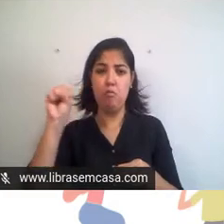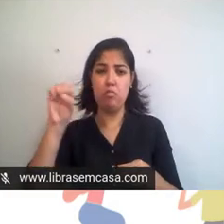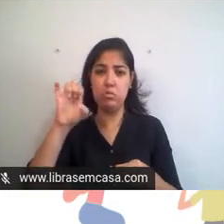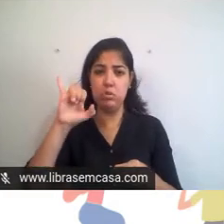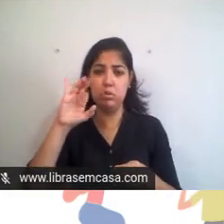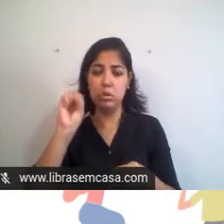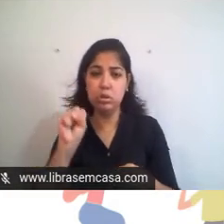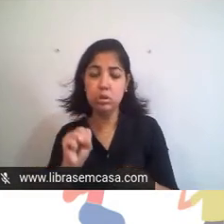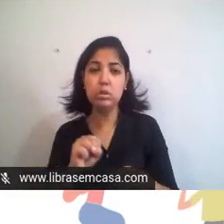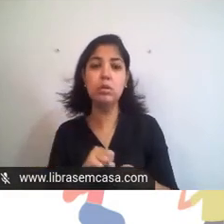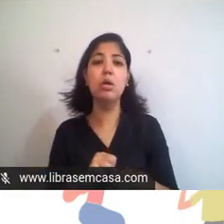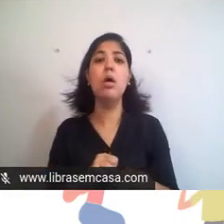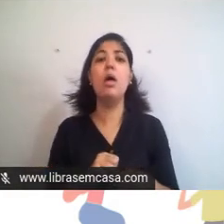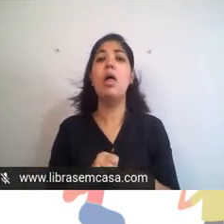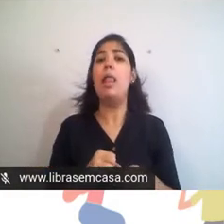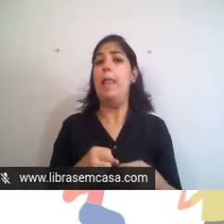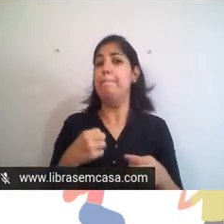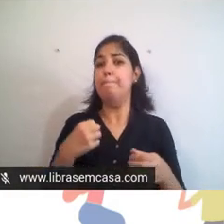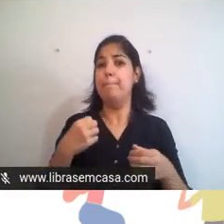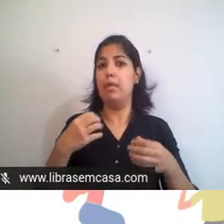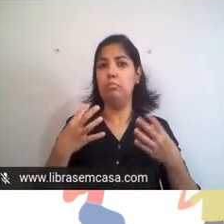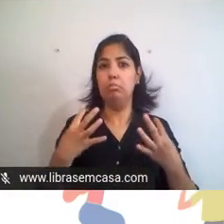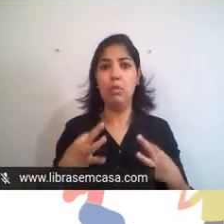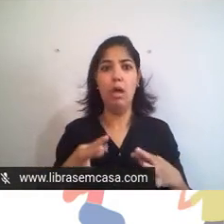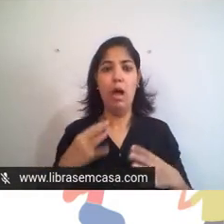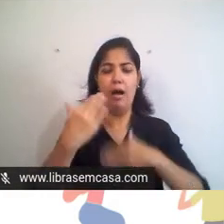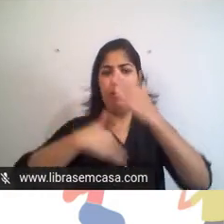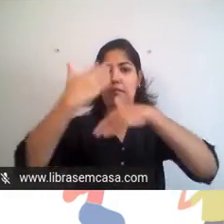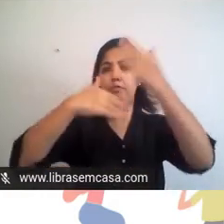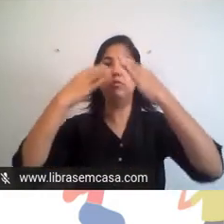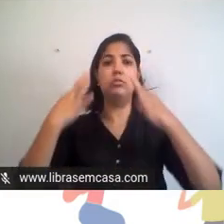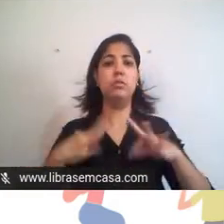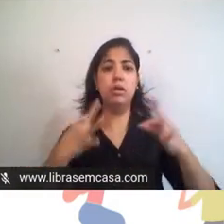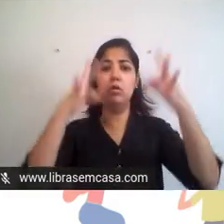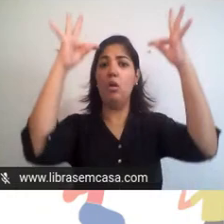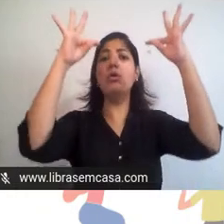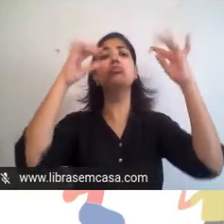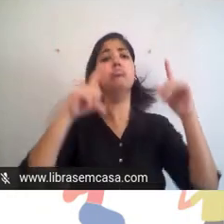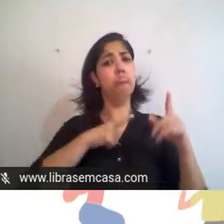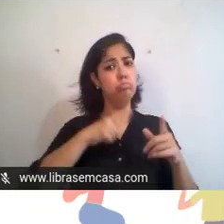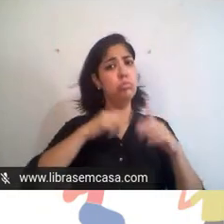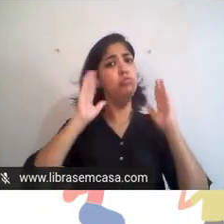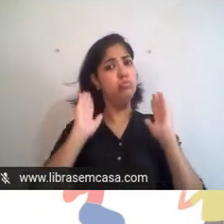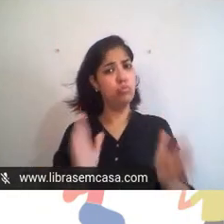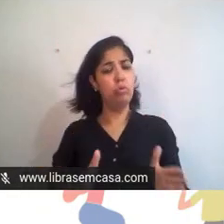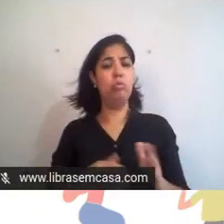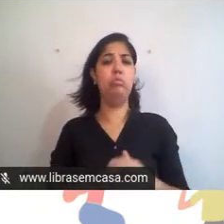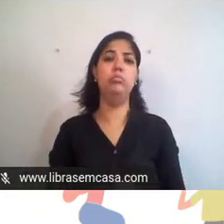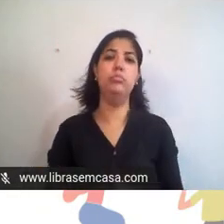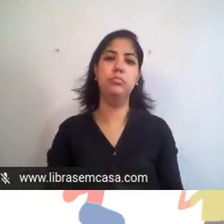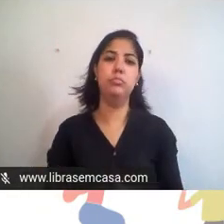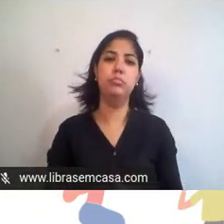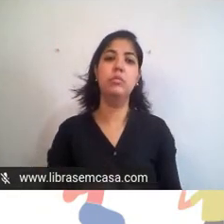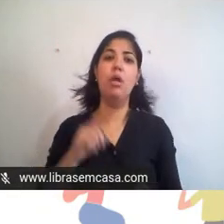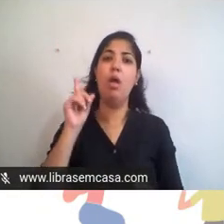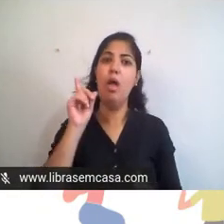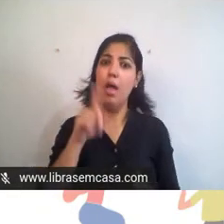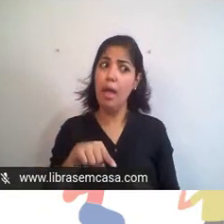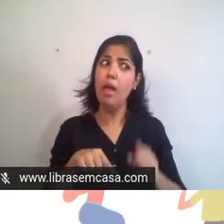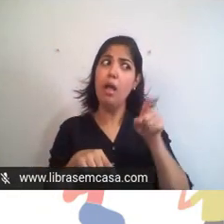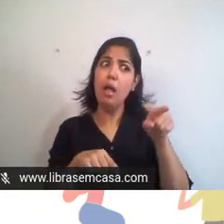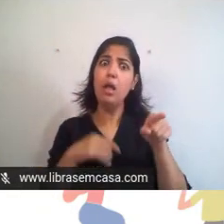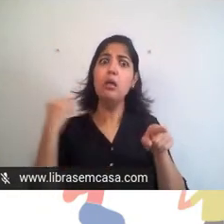né? Entretanto, na questão da agricultura, né, é uma questão importante